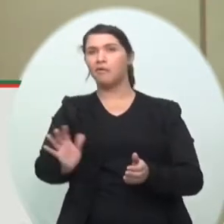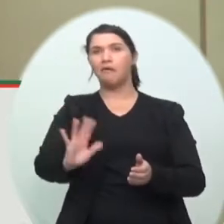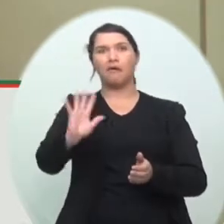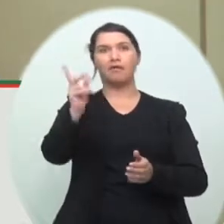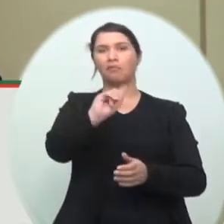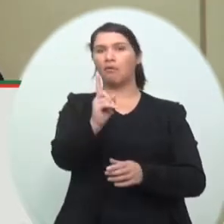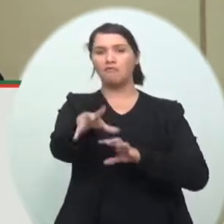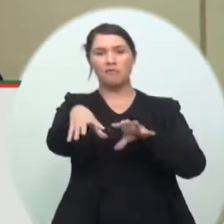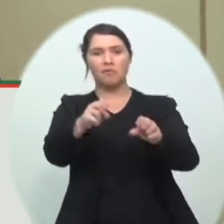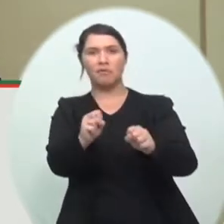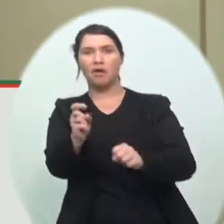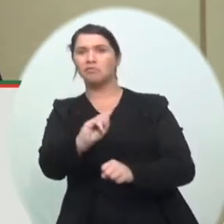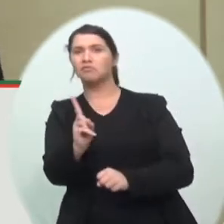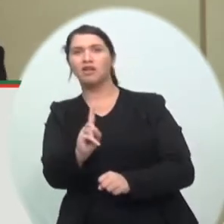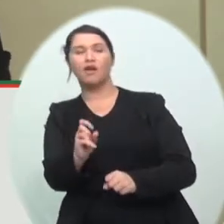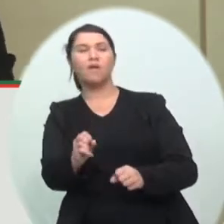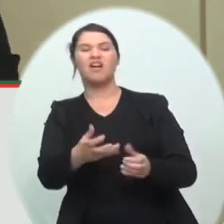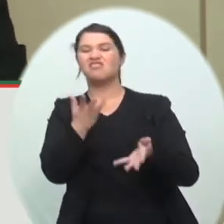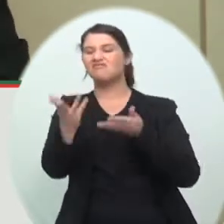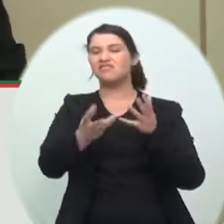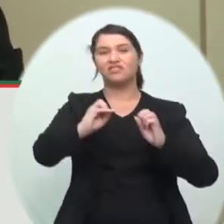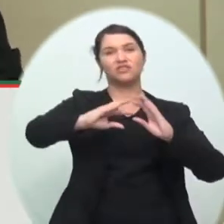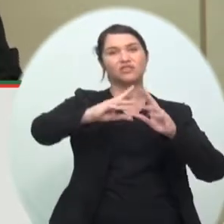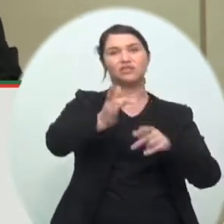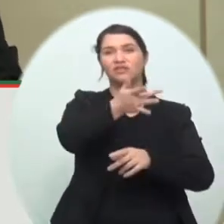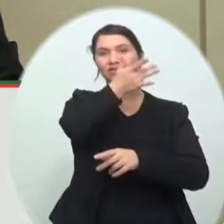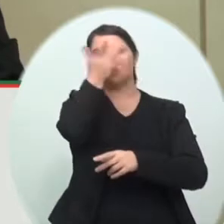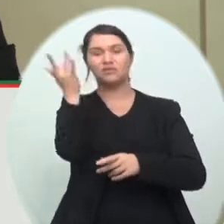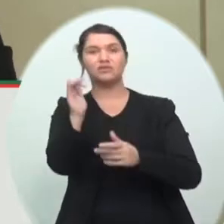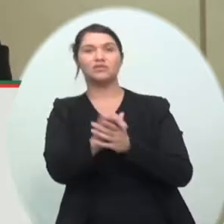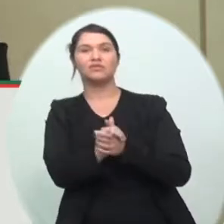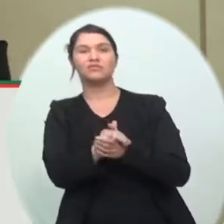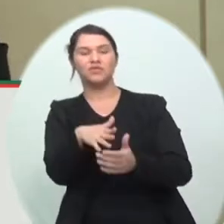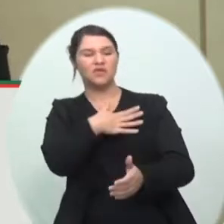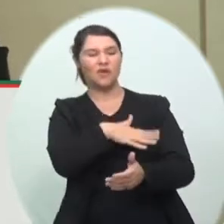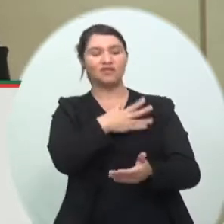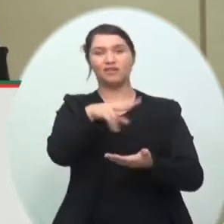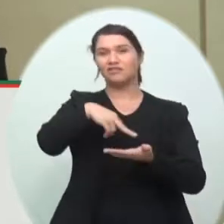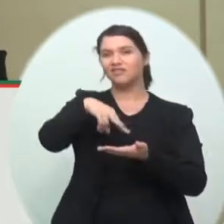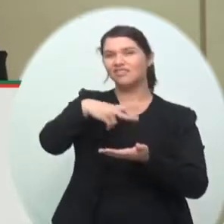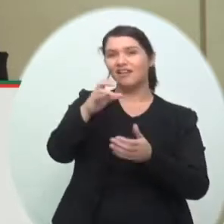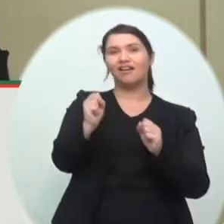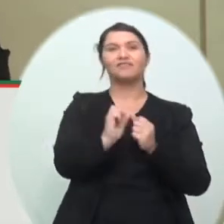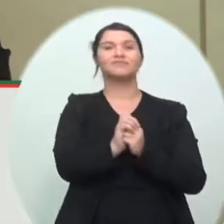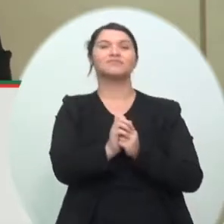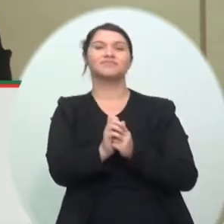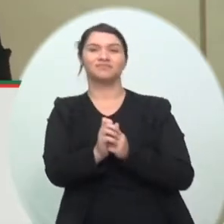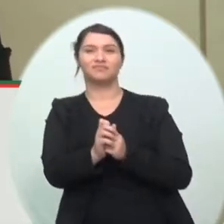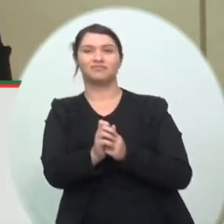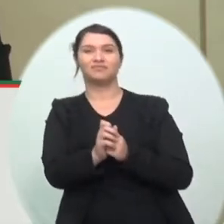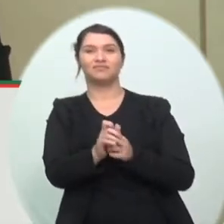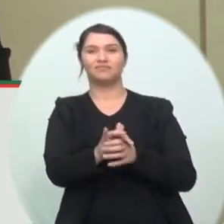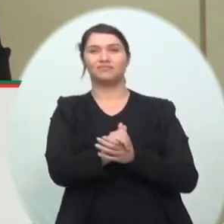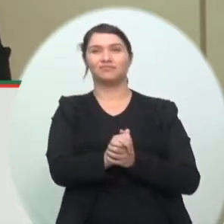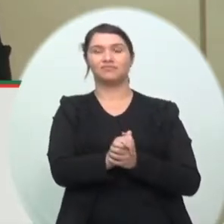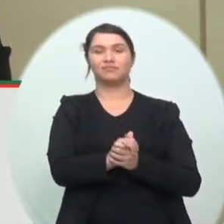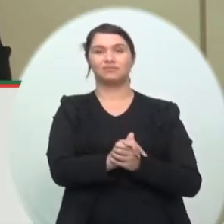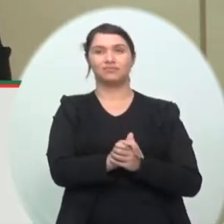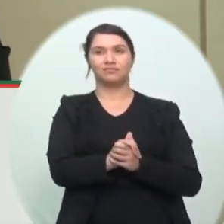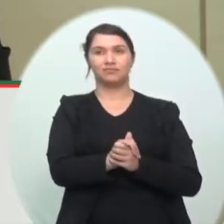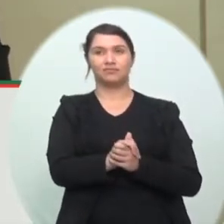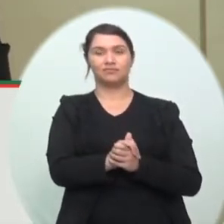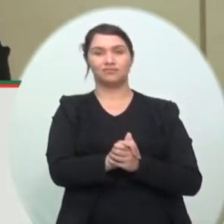não. Ele atende bem todo mundo, gosta de um samba também, né, coronel? Agora vamos trocar o samba pelo rock.